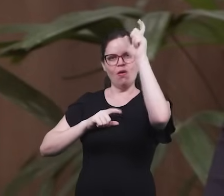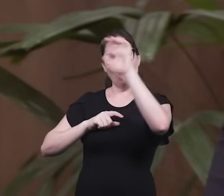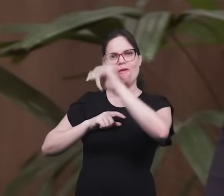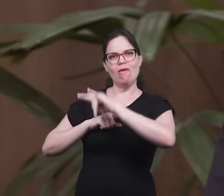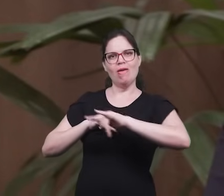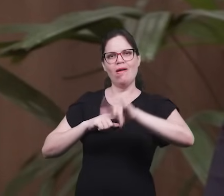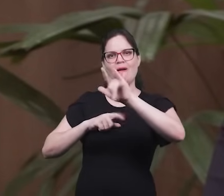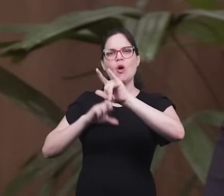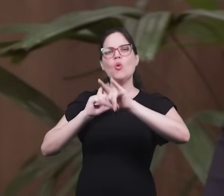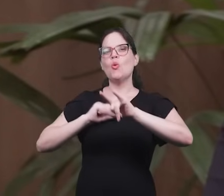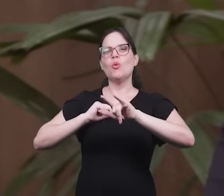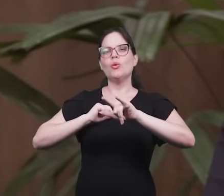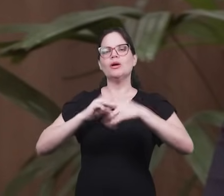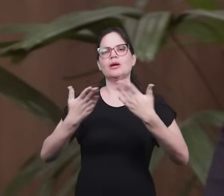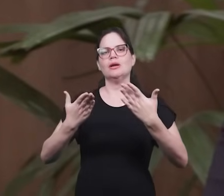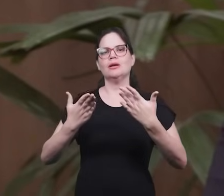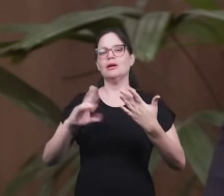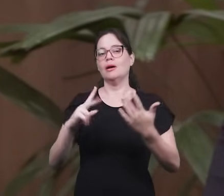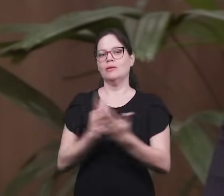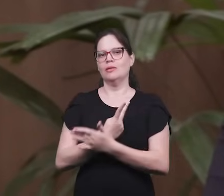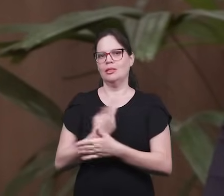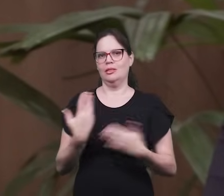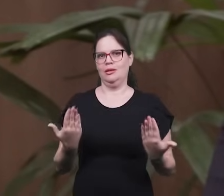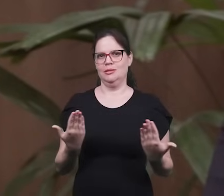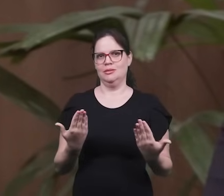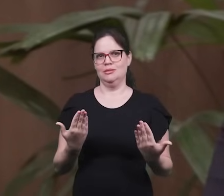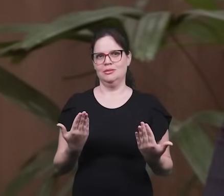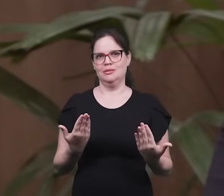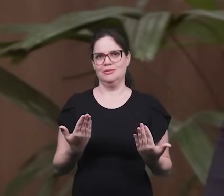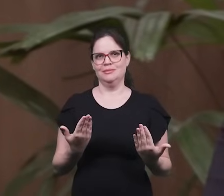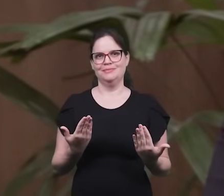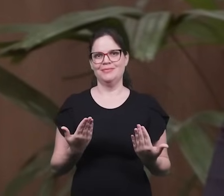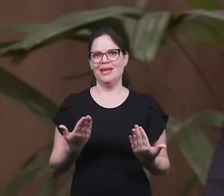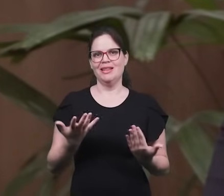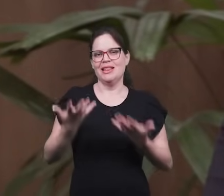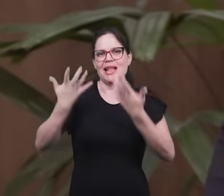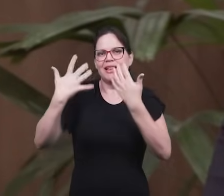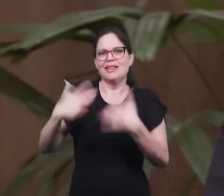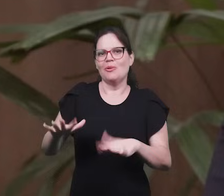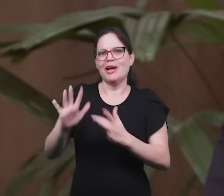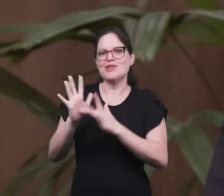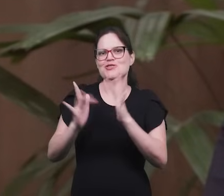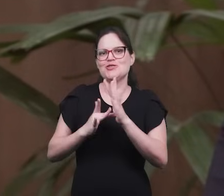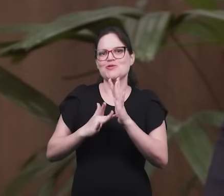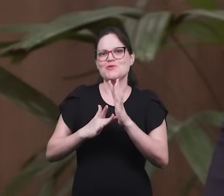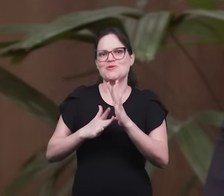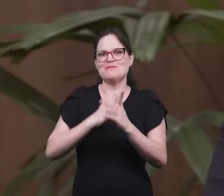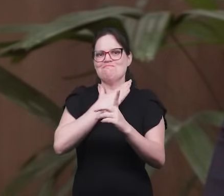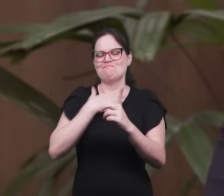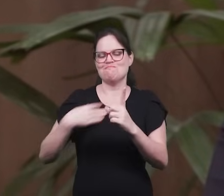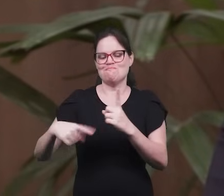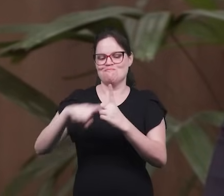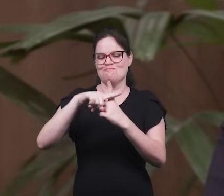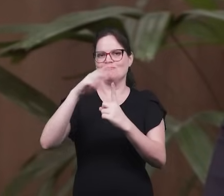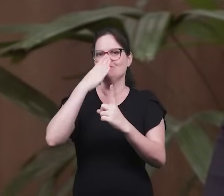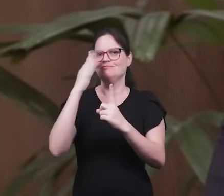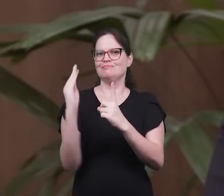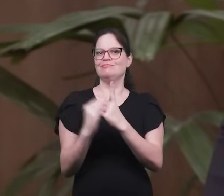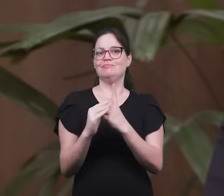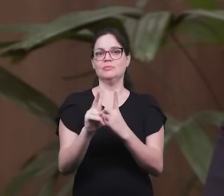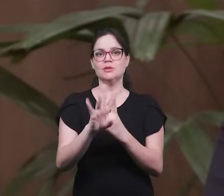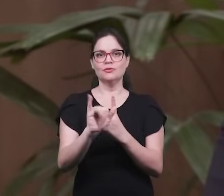profeticamente, qual é a sequência aqui do texto? Ele vai substituir o sacrifício. Ele vai negar o sacrifício de